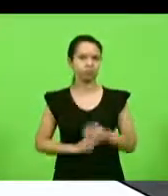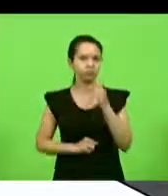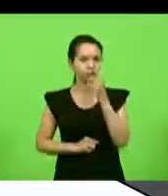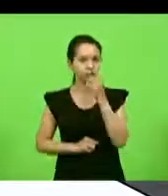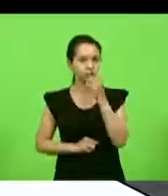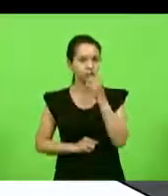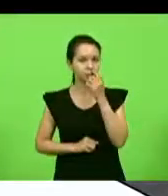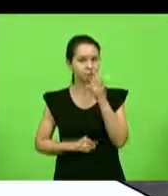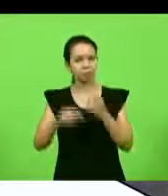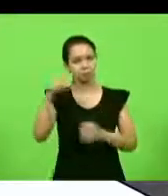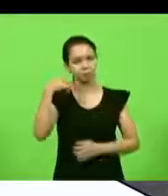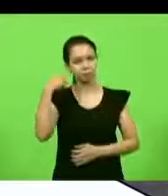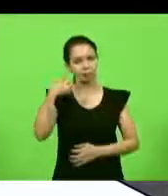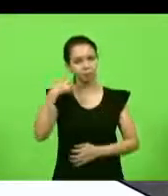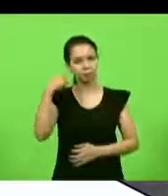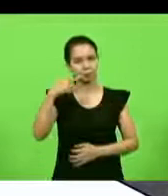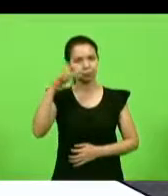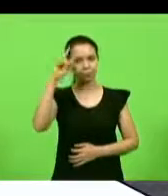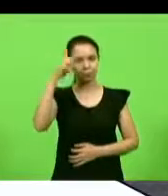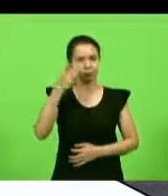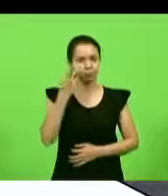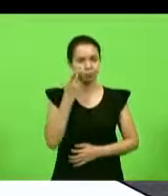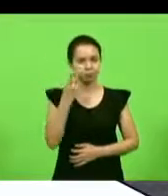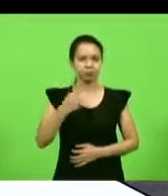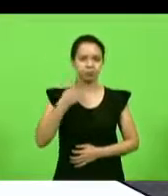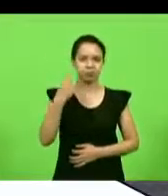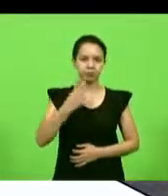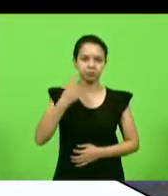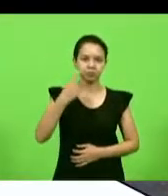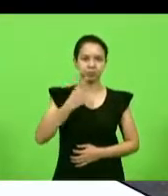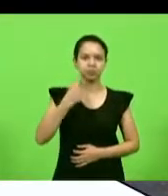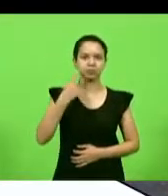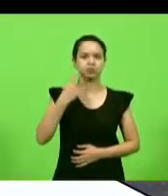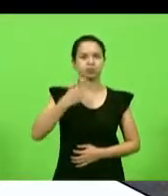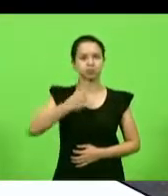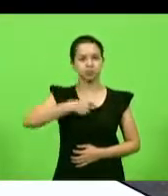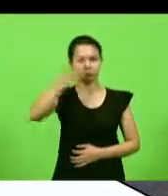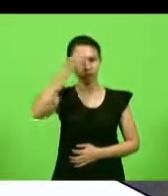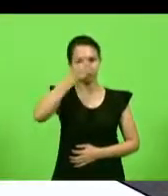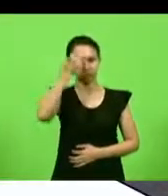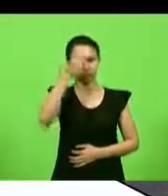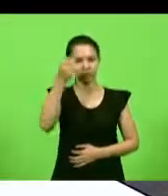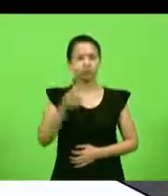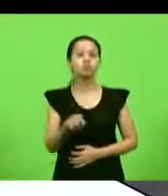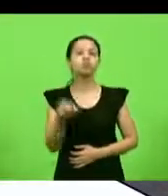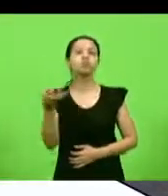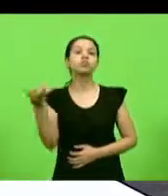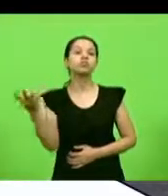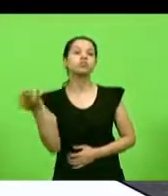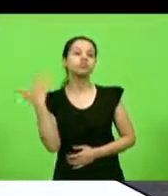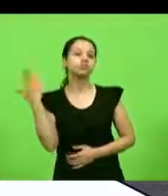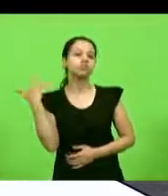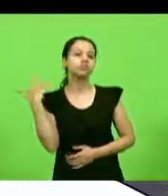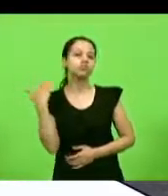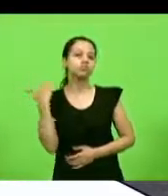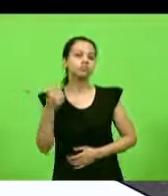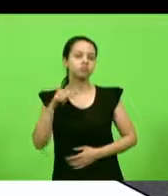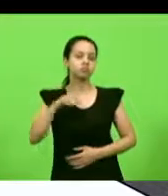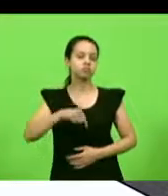Deputado Milton Obos, deputado Maurício, quantas vezes tratamos aqui